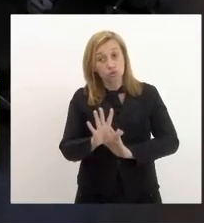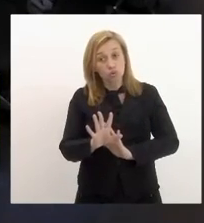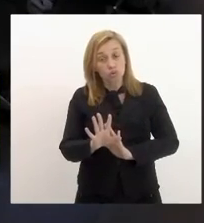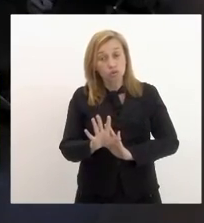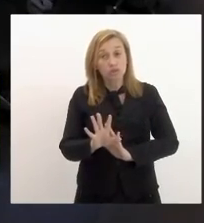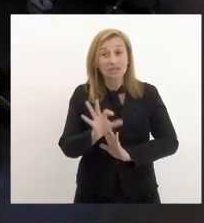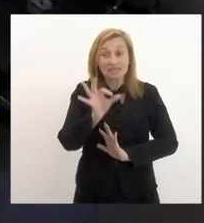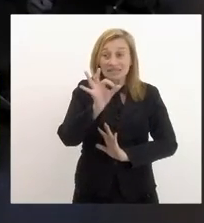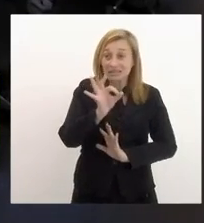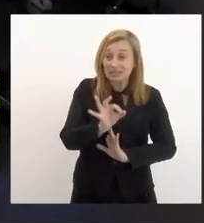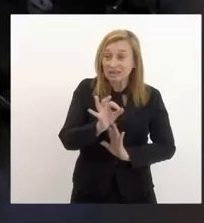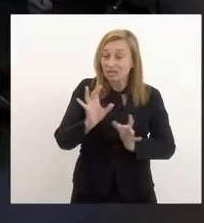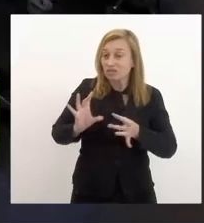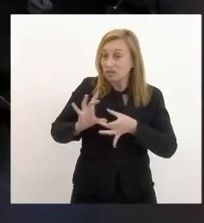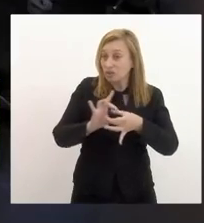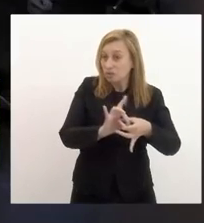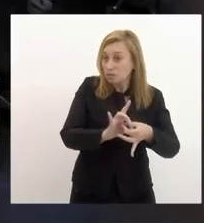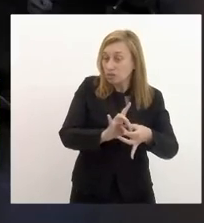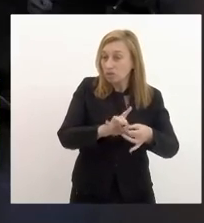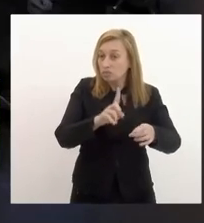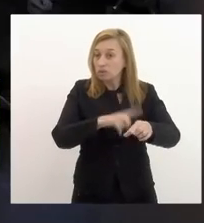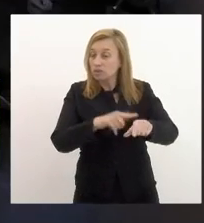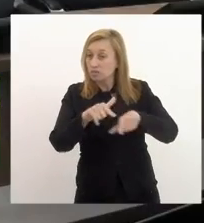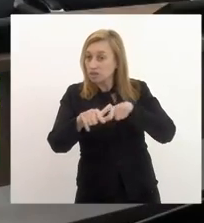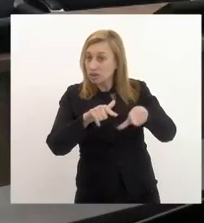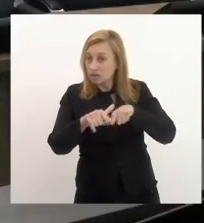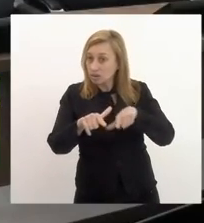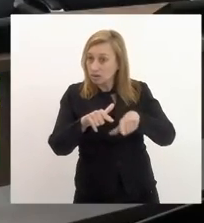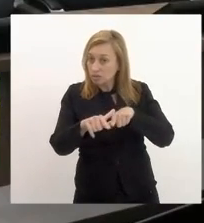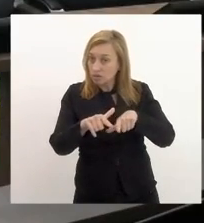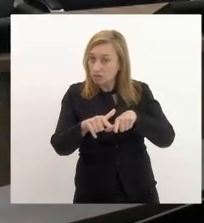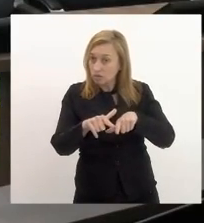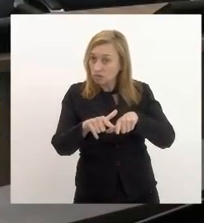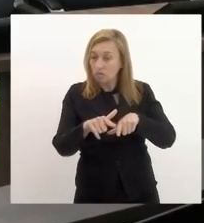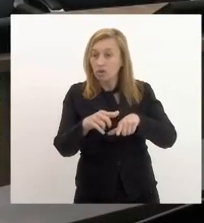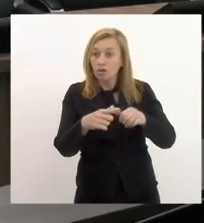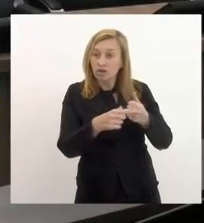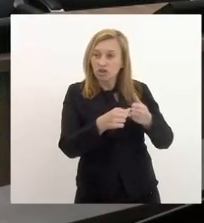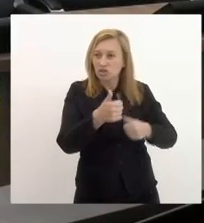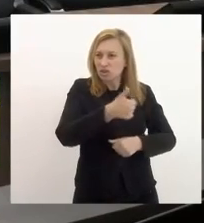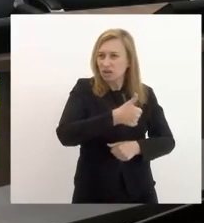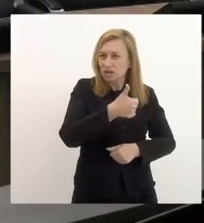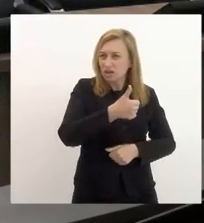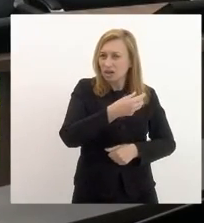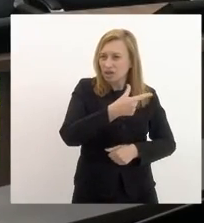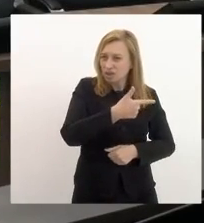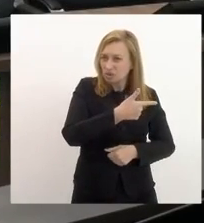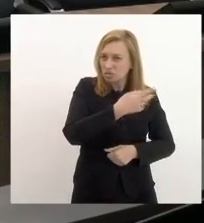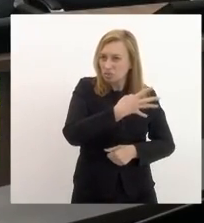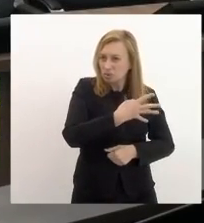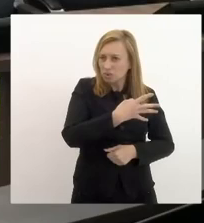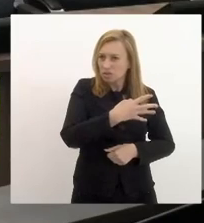exclusivamente vinculado ao tempo de serviço é o que diz o Artigo 14 inciso primeiro